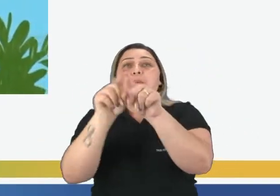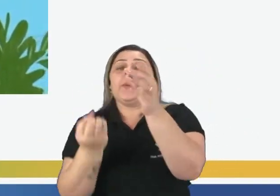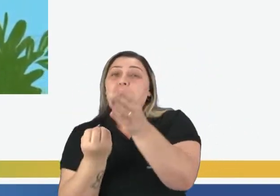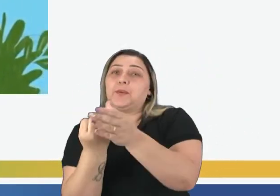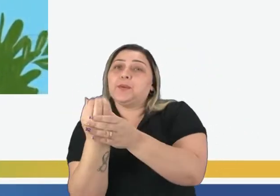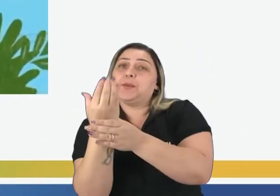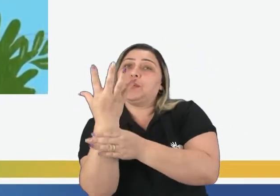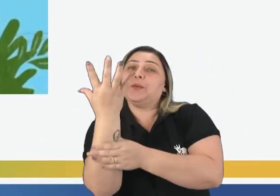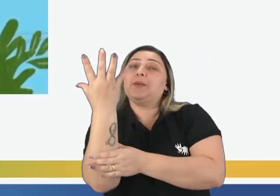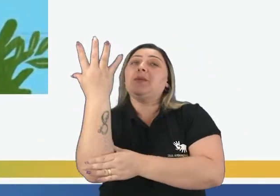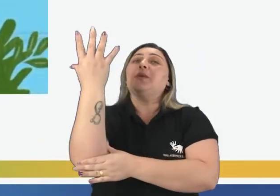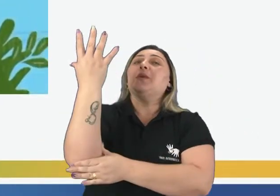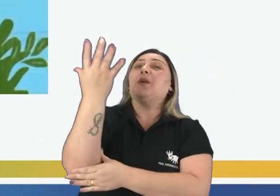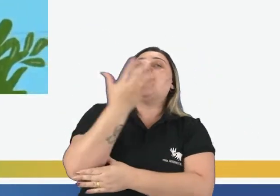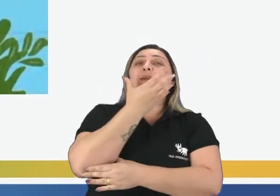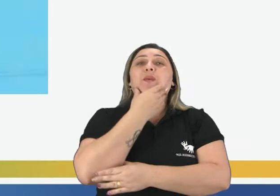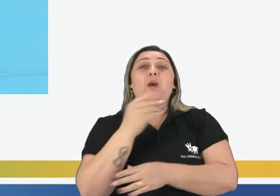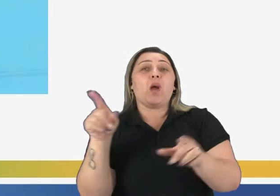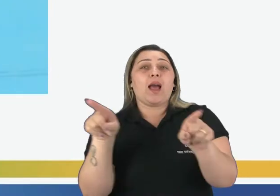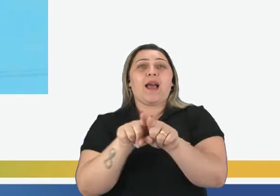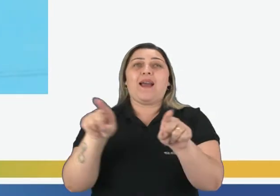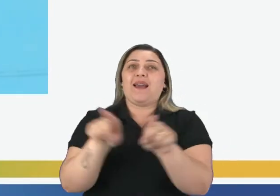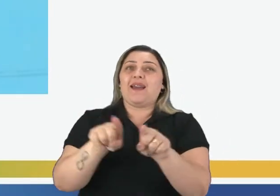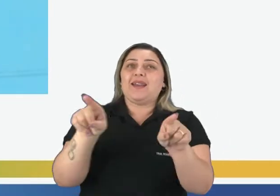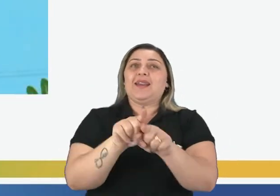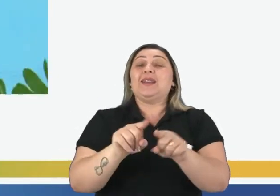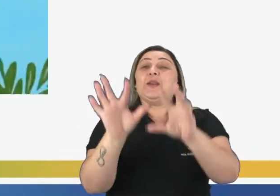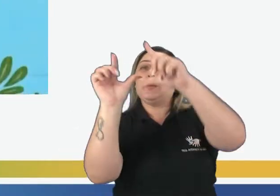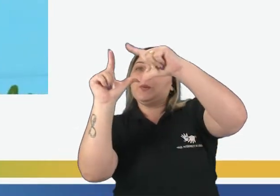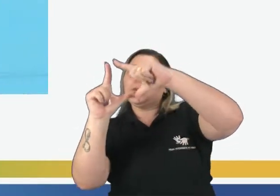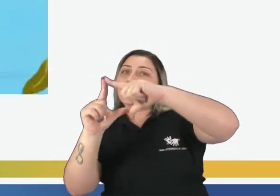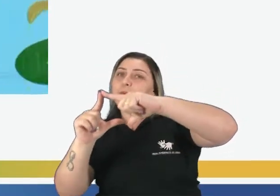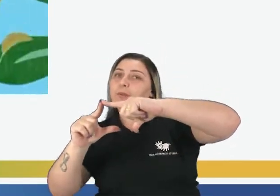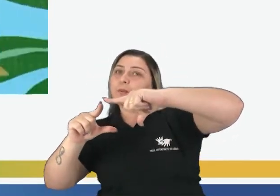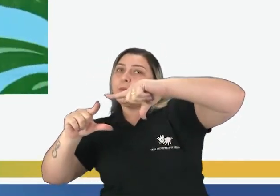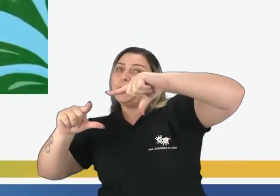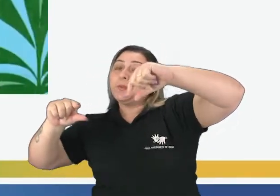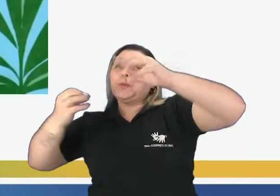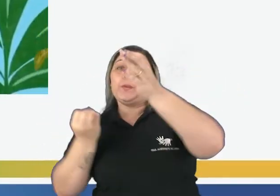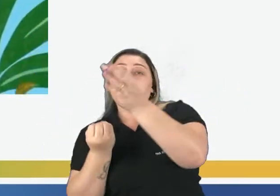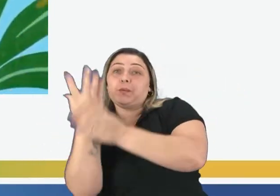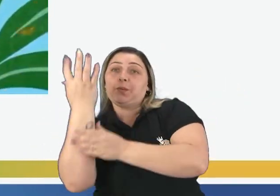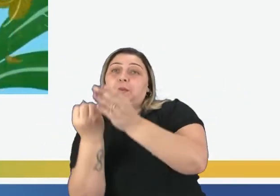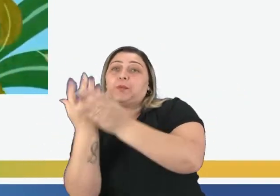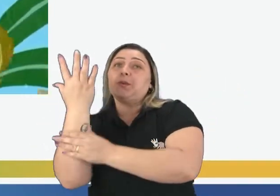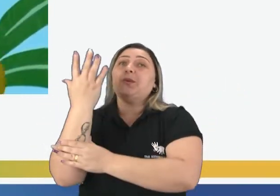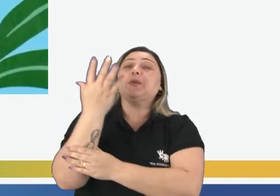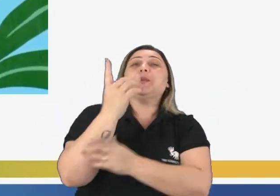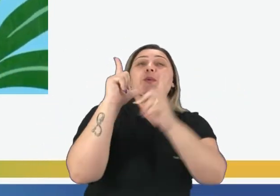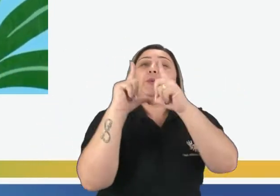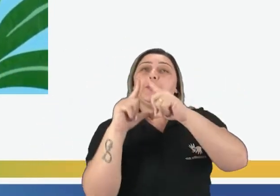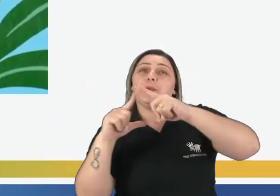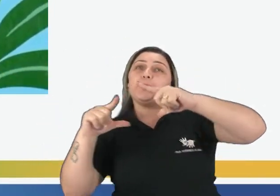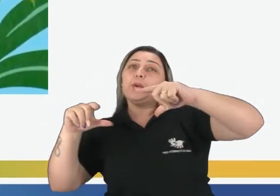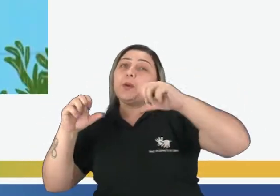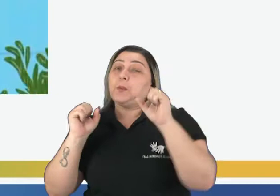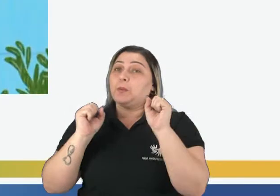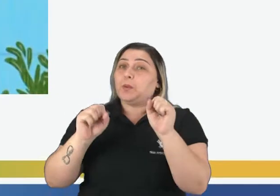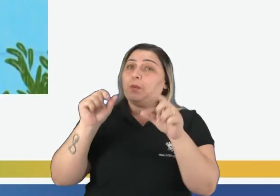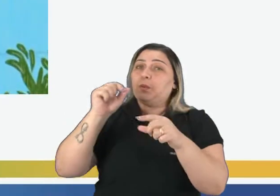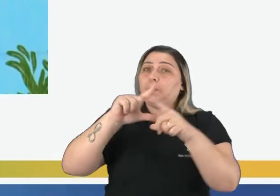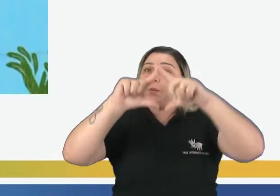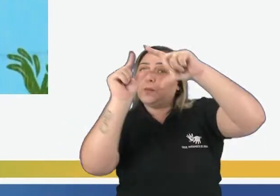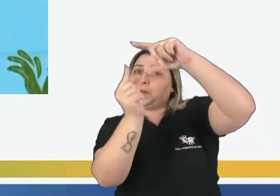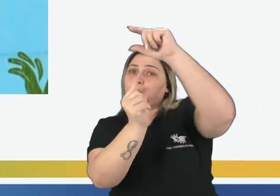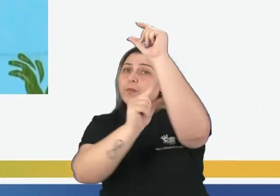As doces e azedinhas logo logo estão aí. as folhas verdes vão surgir, Aquelas bem sequinhas pouco a pouco vão cair.